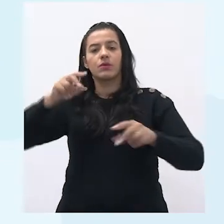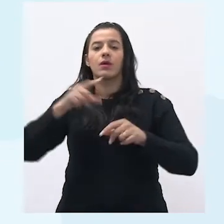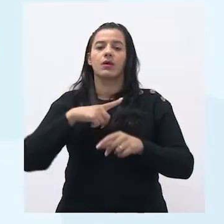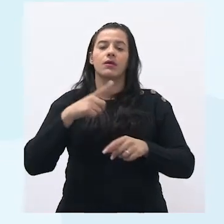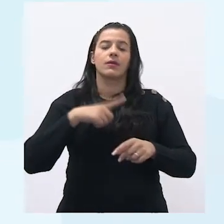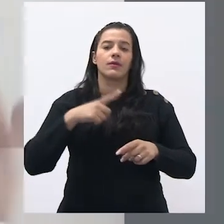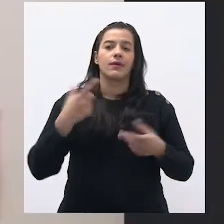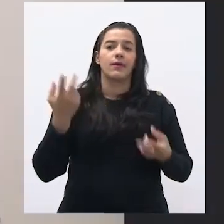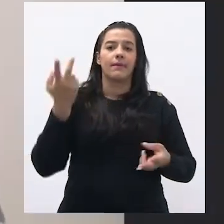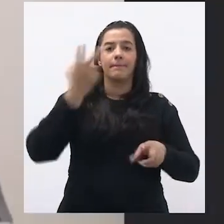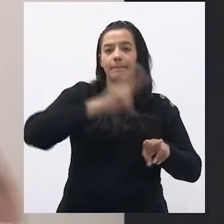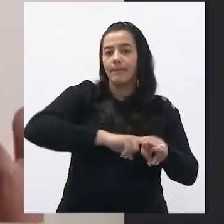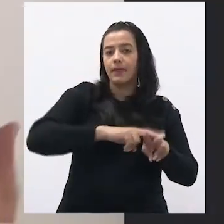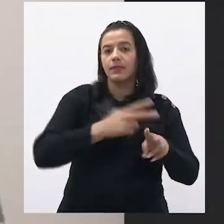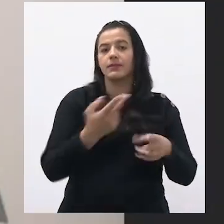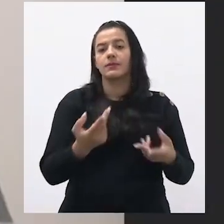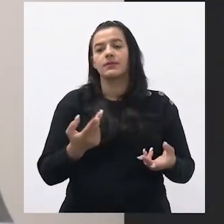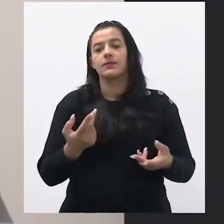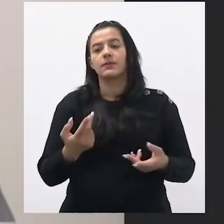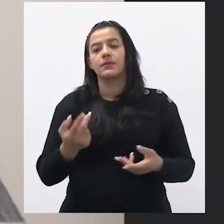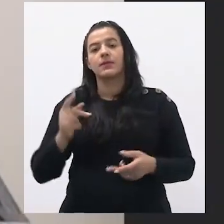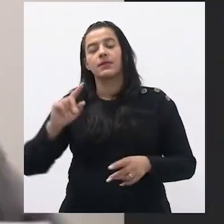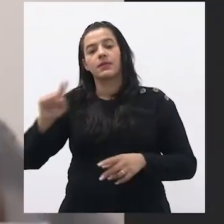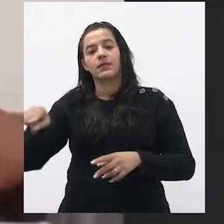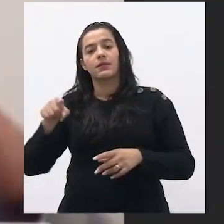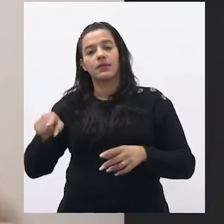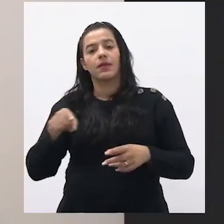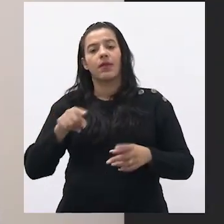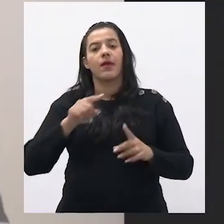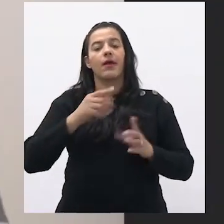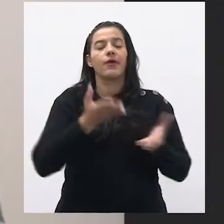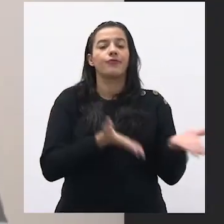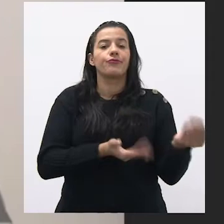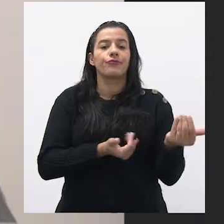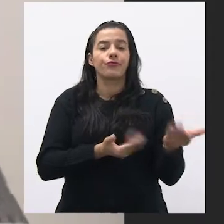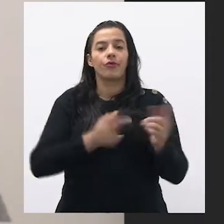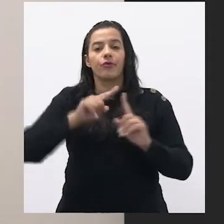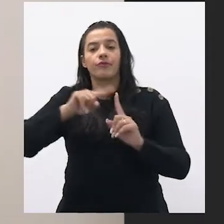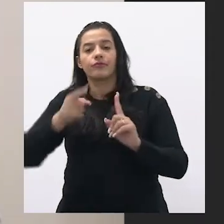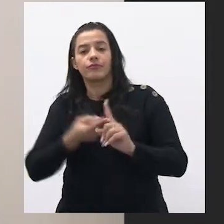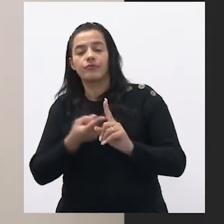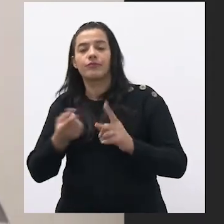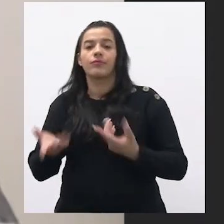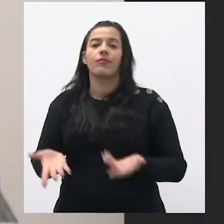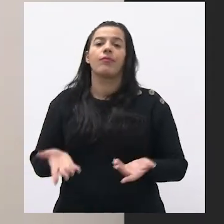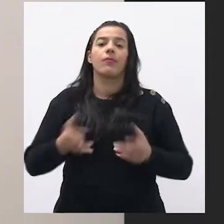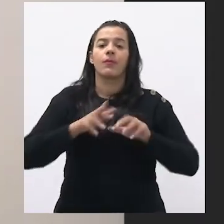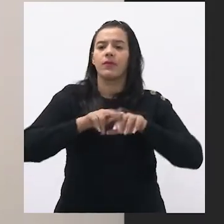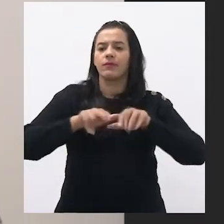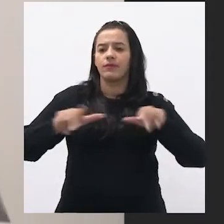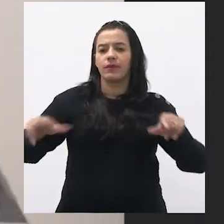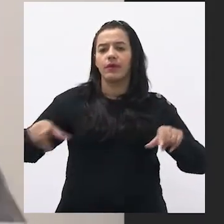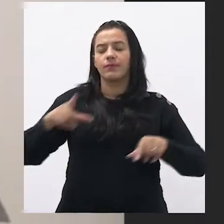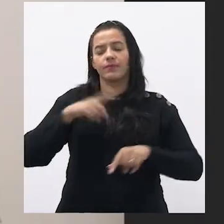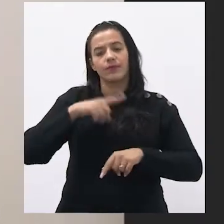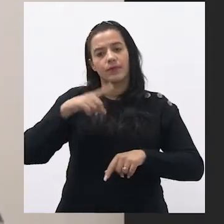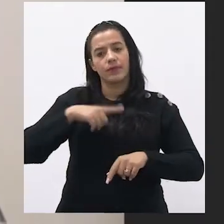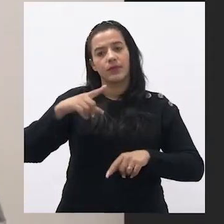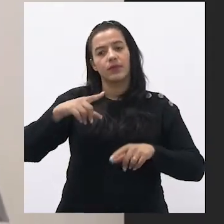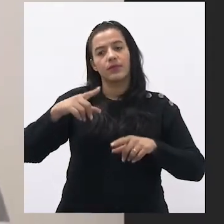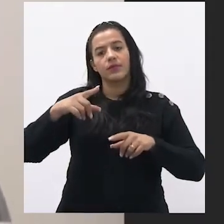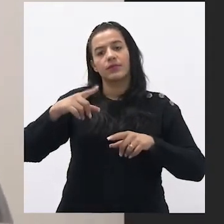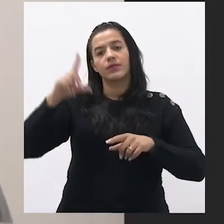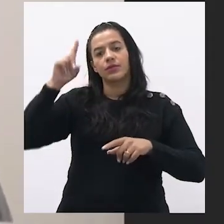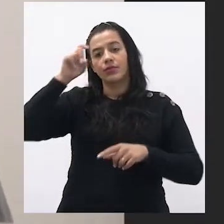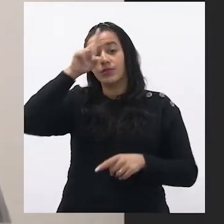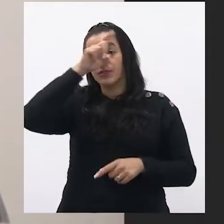presas, as adolescentes que estão na Fundação Casa, as nossas estudantes quilombolas, né? Então, nós temos um desafio grande